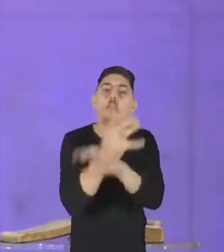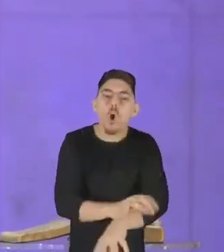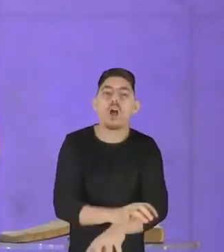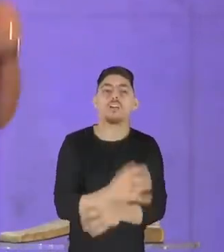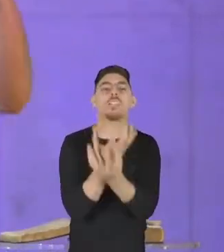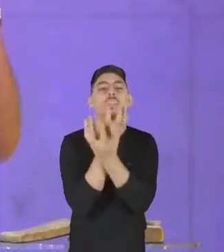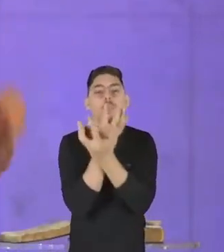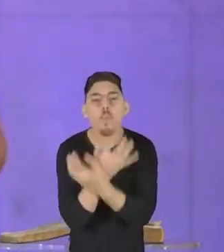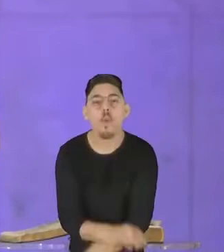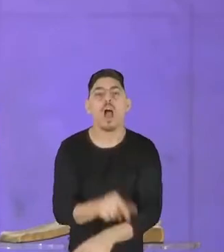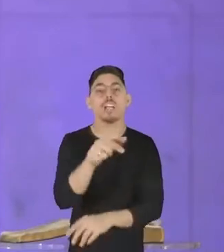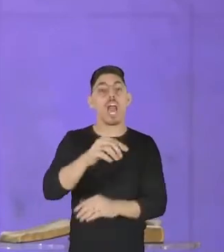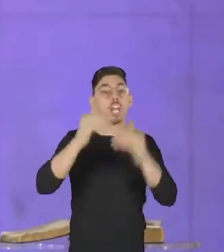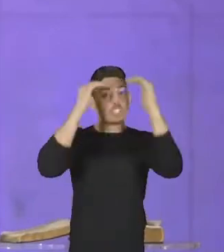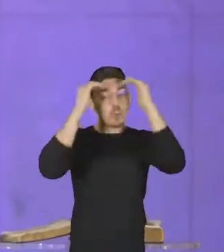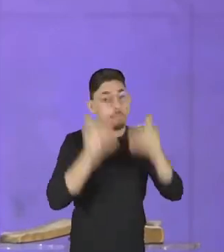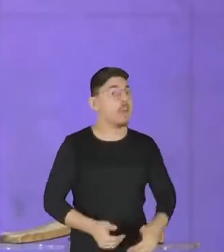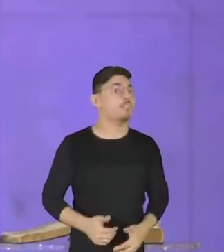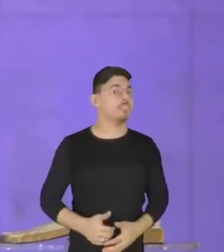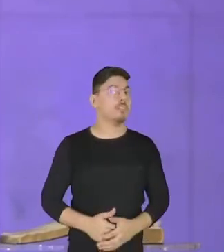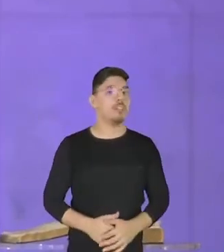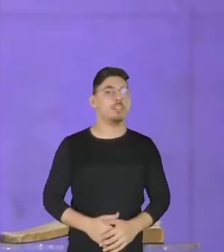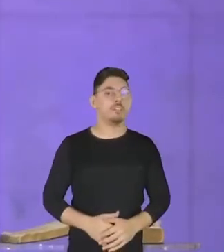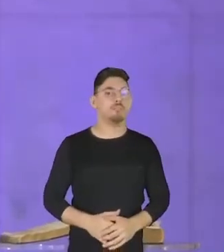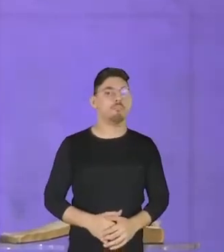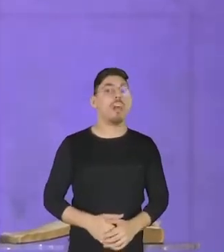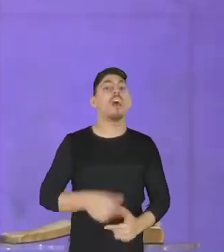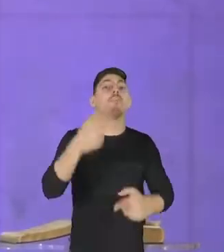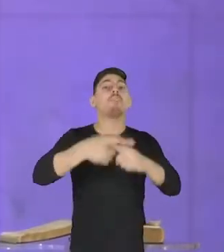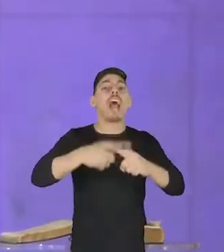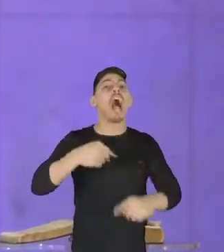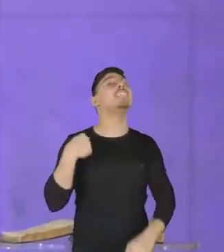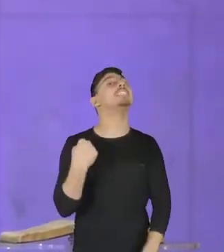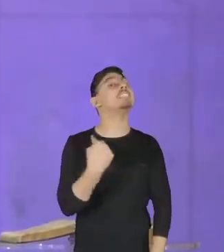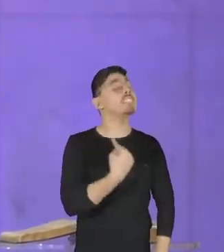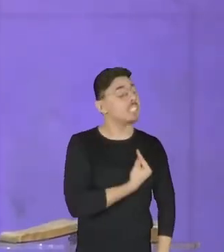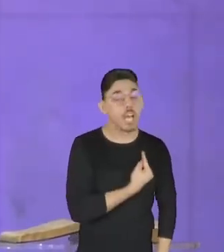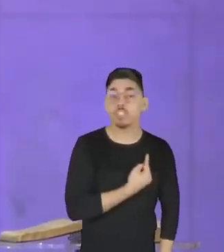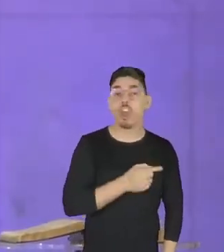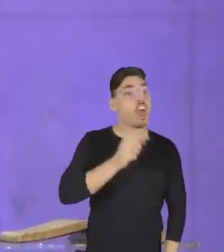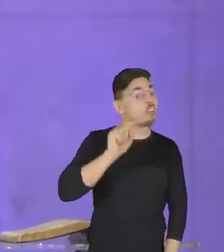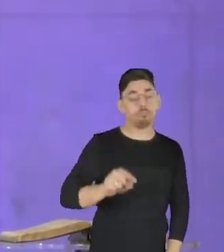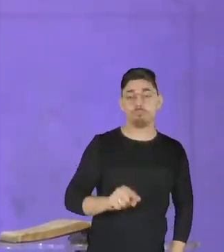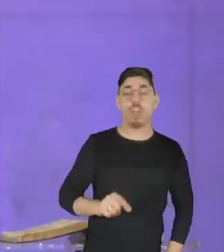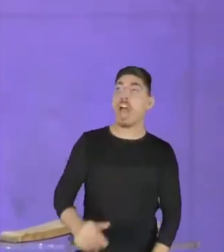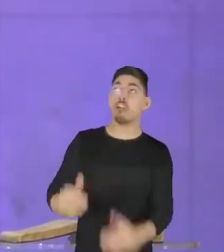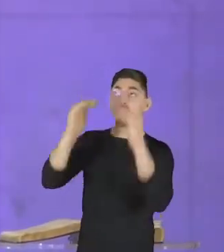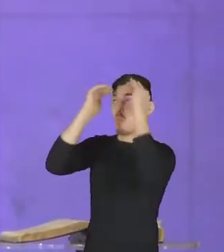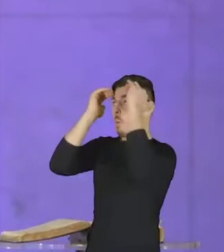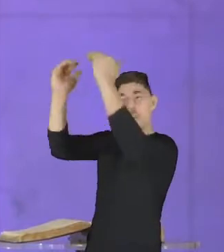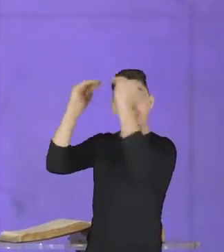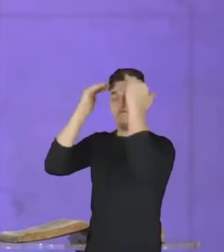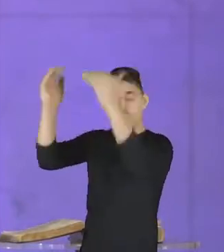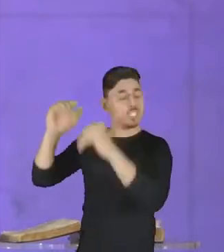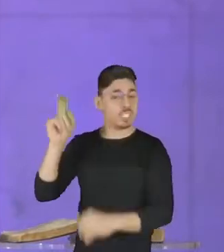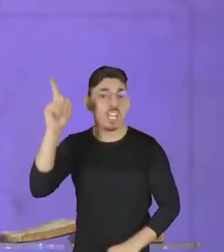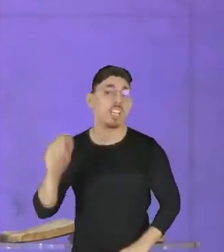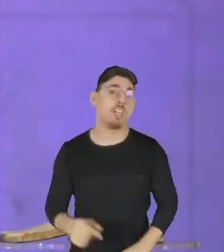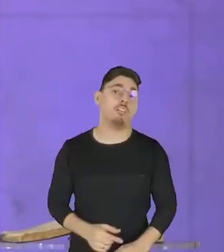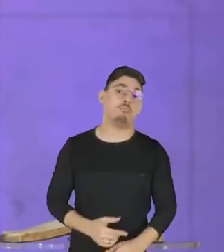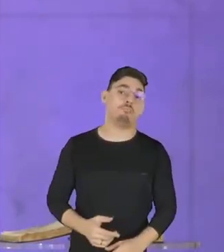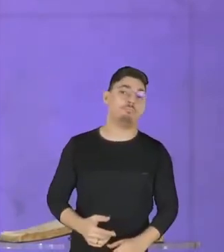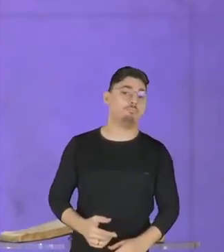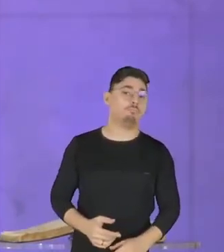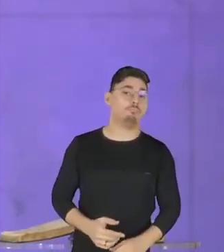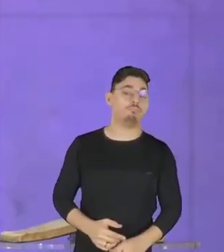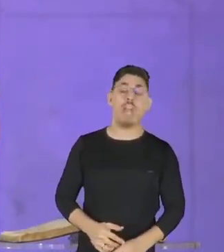aridez no relacionamento com Deus, porque nós não estamos vivendo debaixo das promessas de Deus, nós não estamos obedecendo